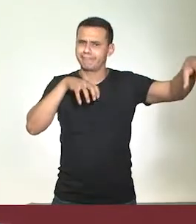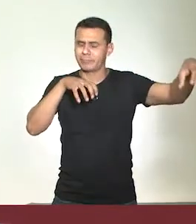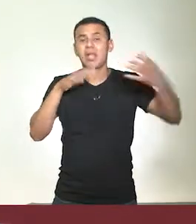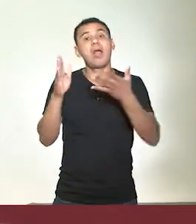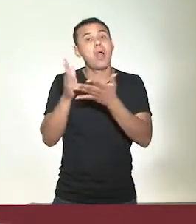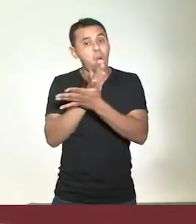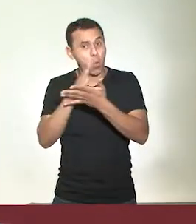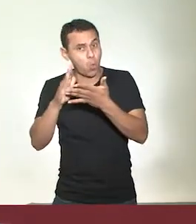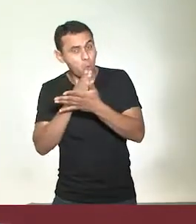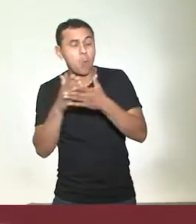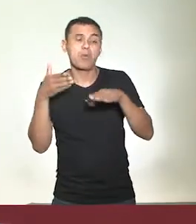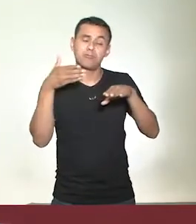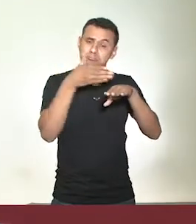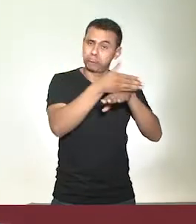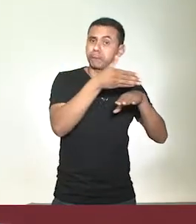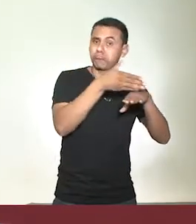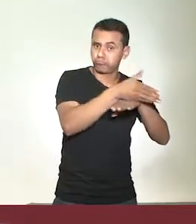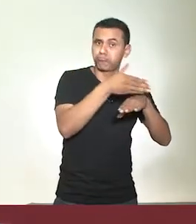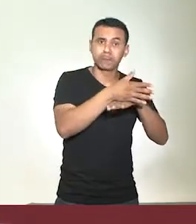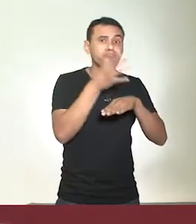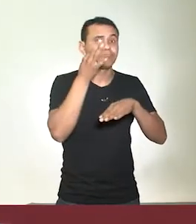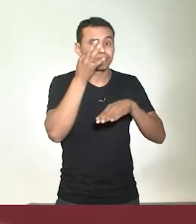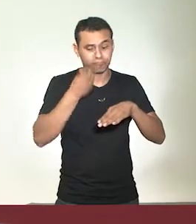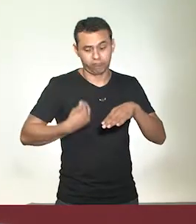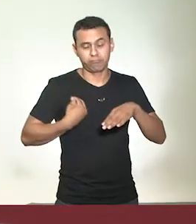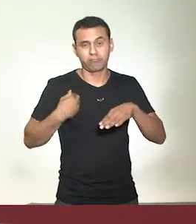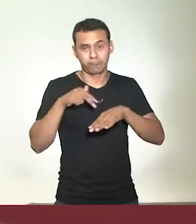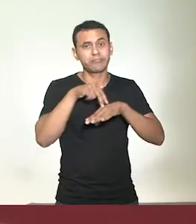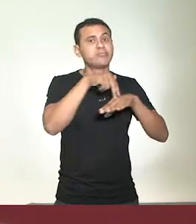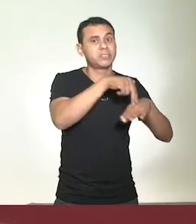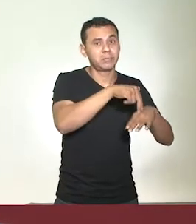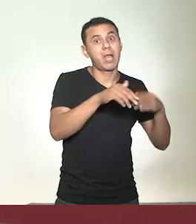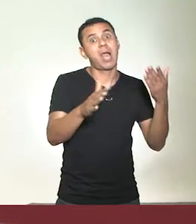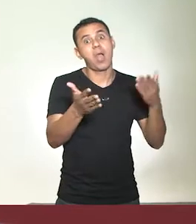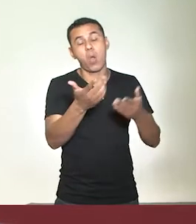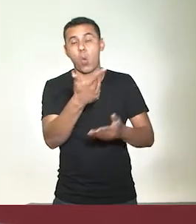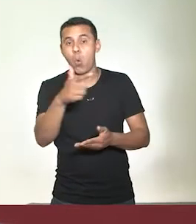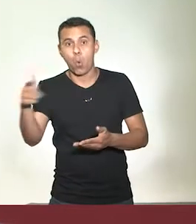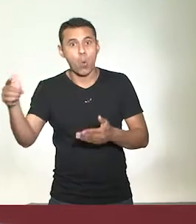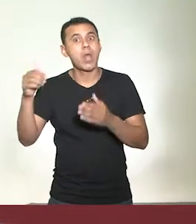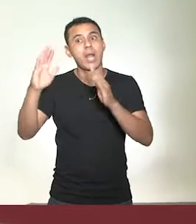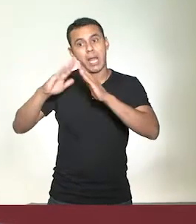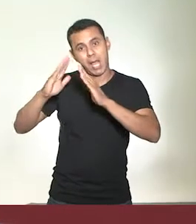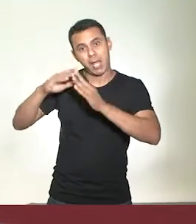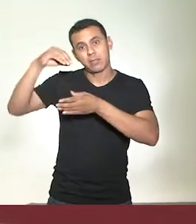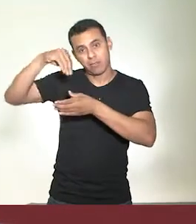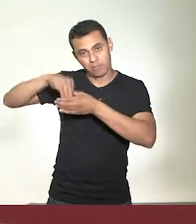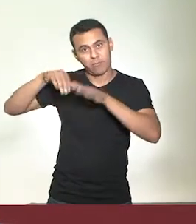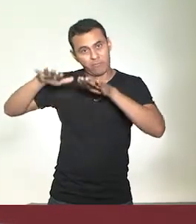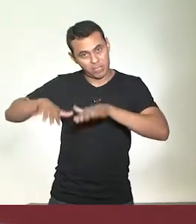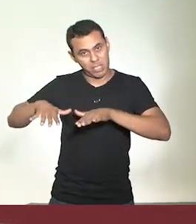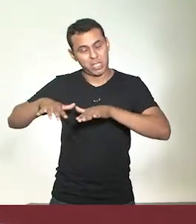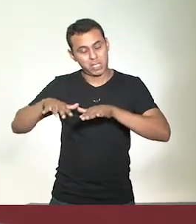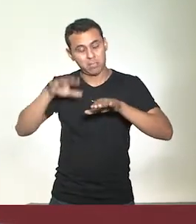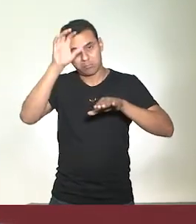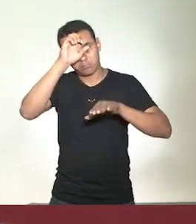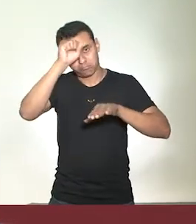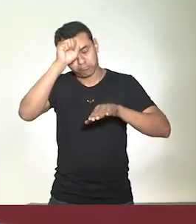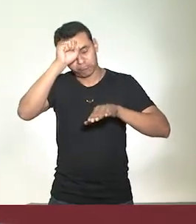vão em determinados horários enfim rir e isso é uma aprendizado